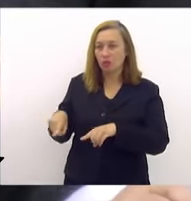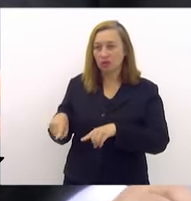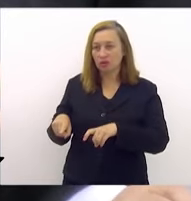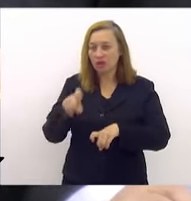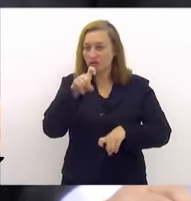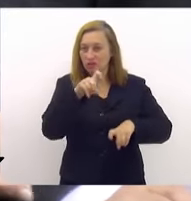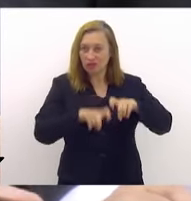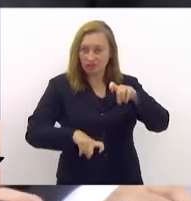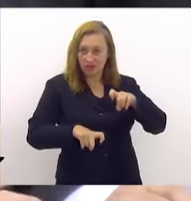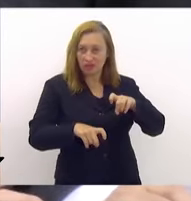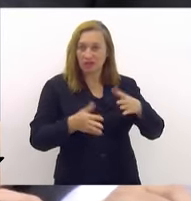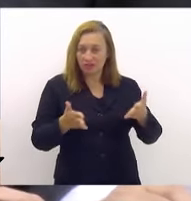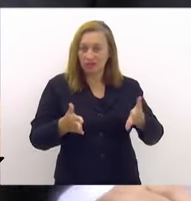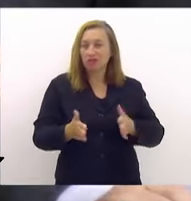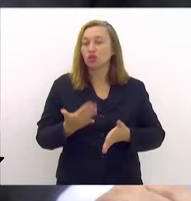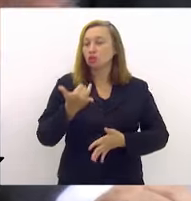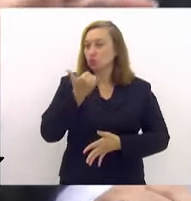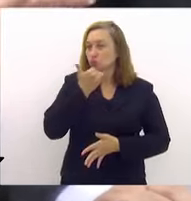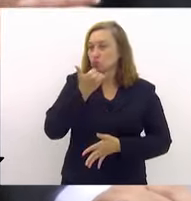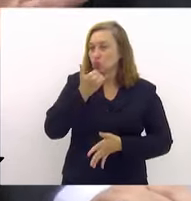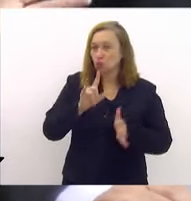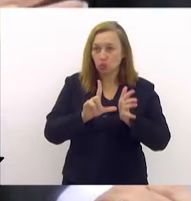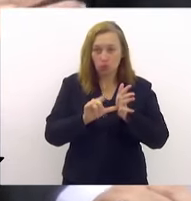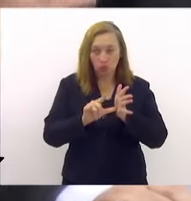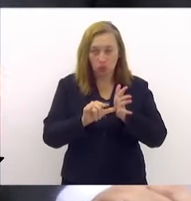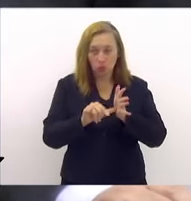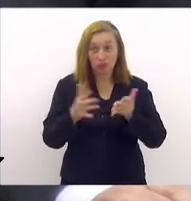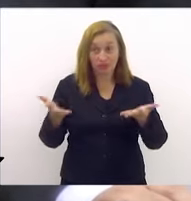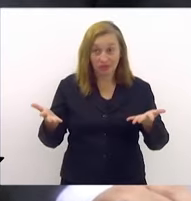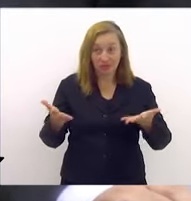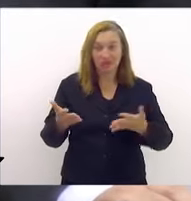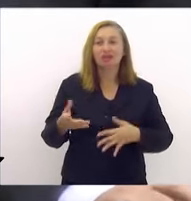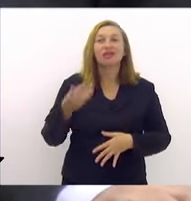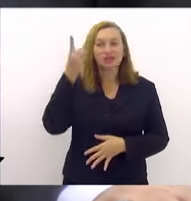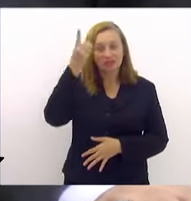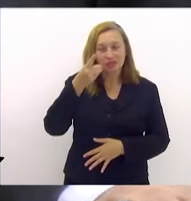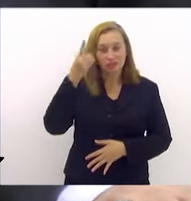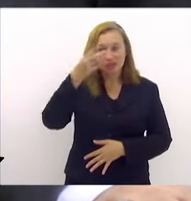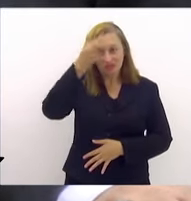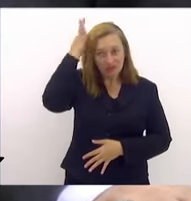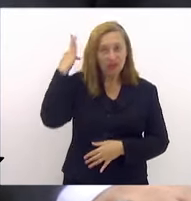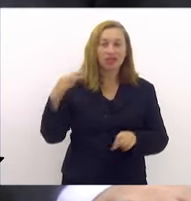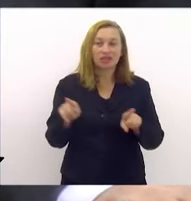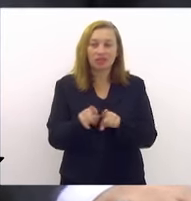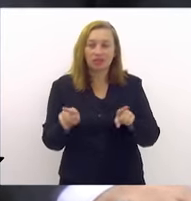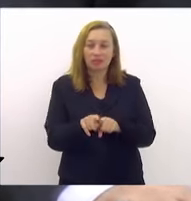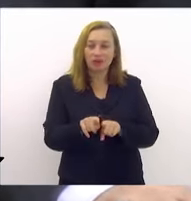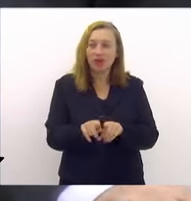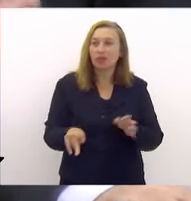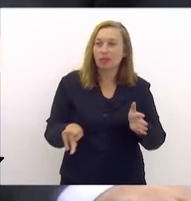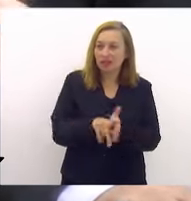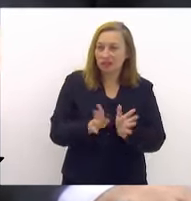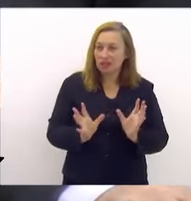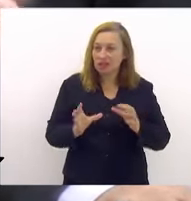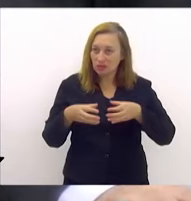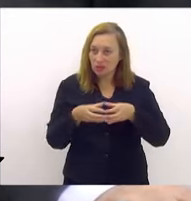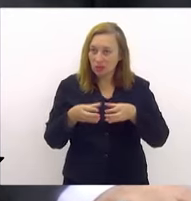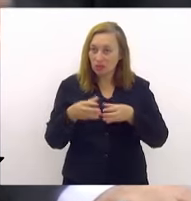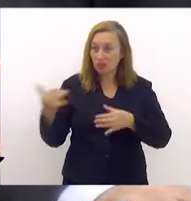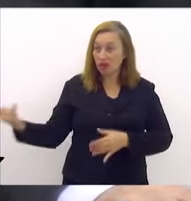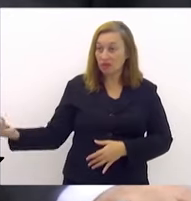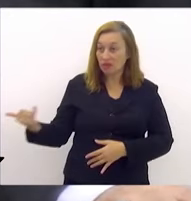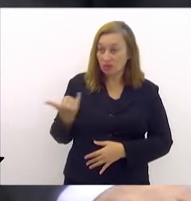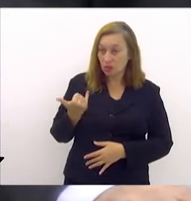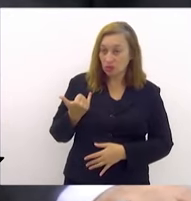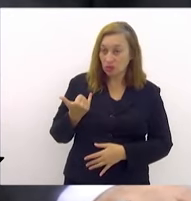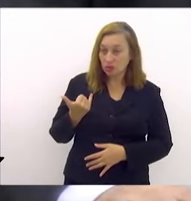Justifiquei o atraso e a ausência, na realidade, do deputado Fred, que também é membro da Frente, porque ele me avisou com